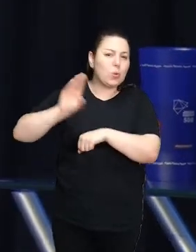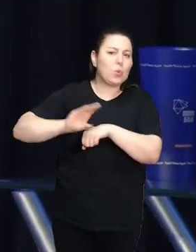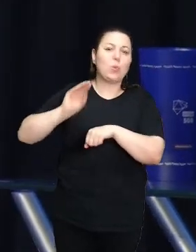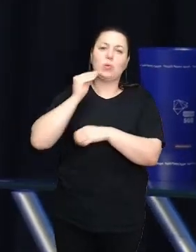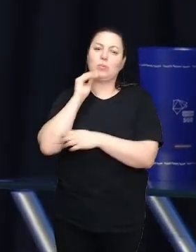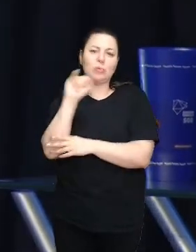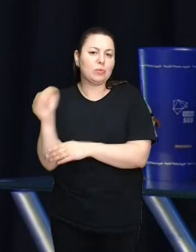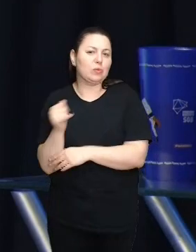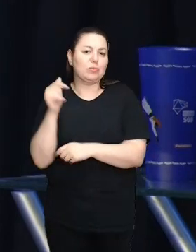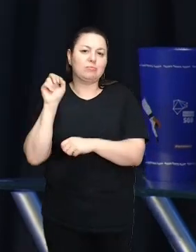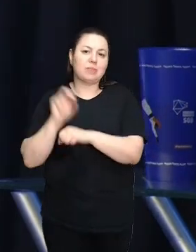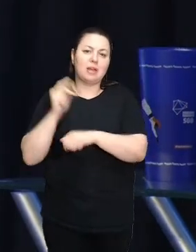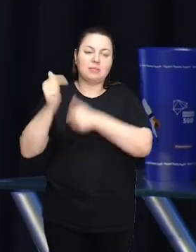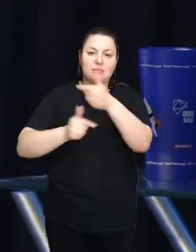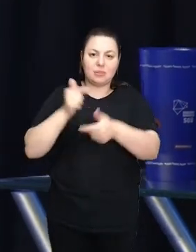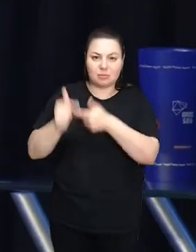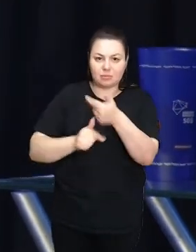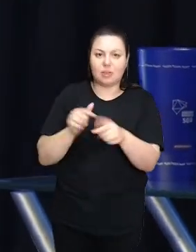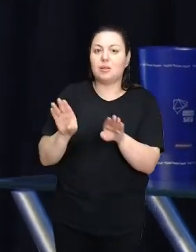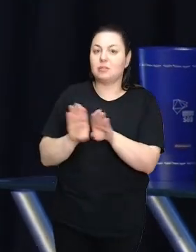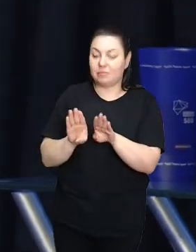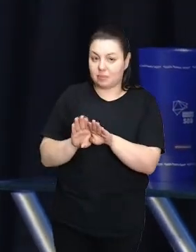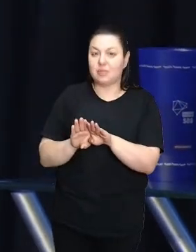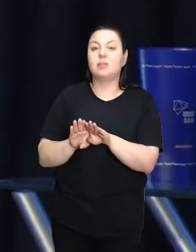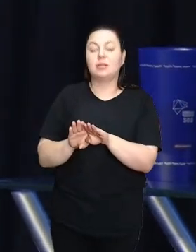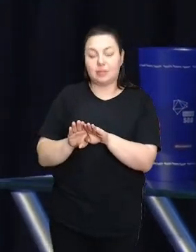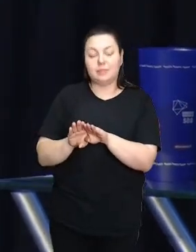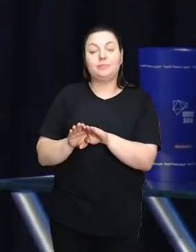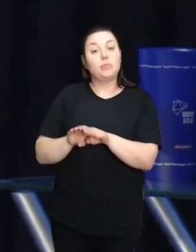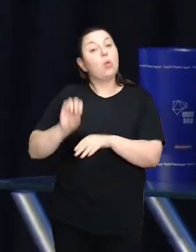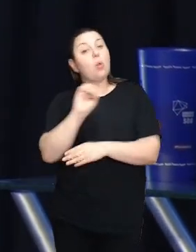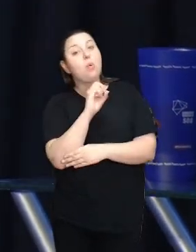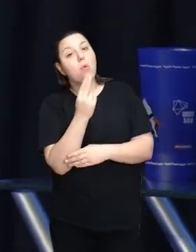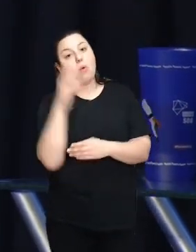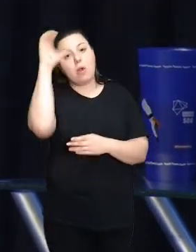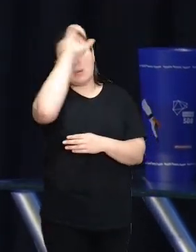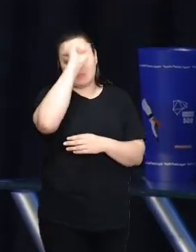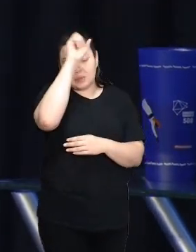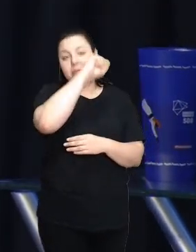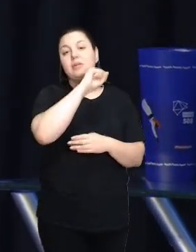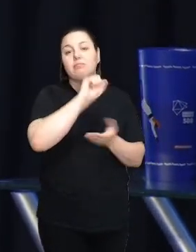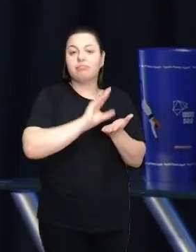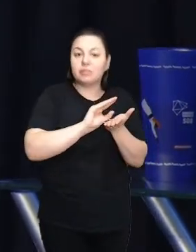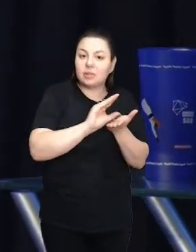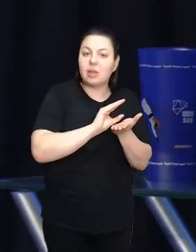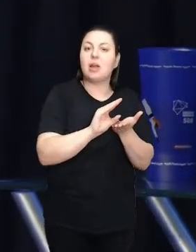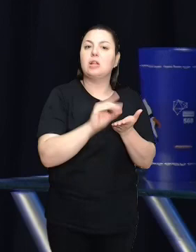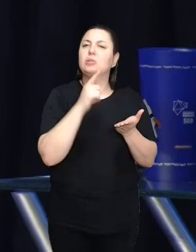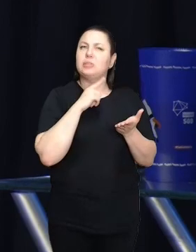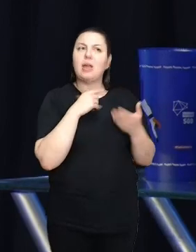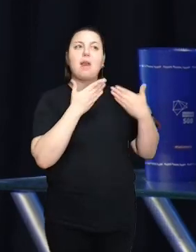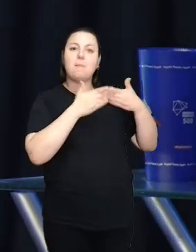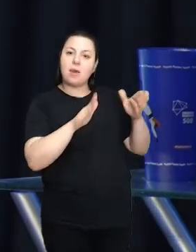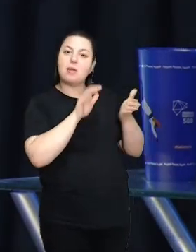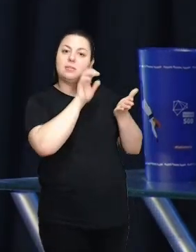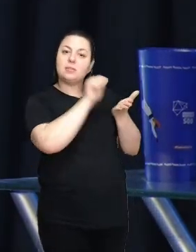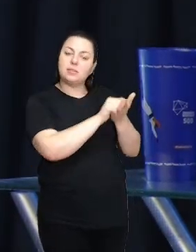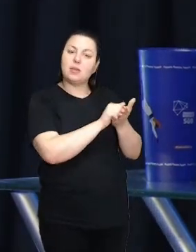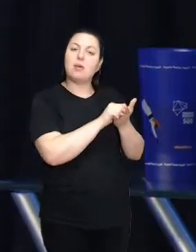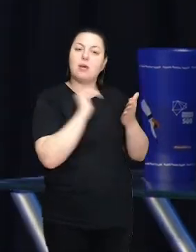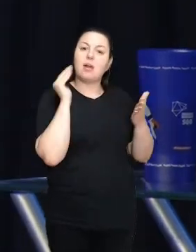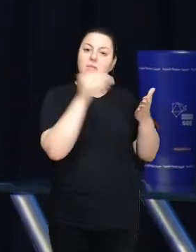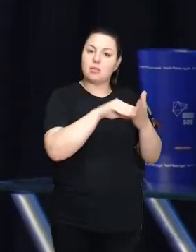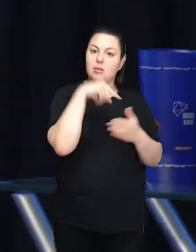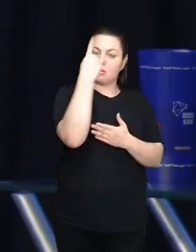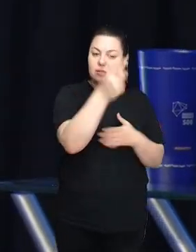cursos, como o Cidadão de Dados 50+, que a gente está com inscrições abertas até a semana que vem. Tem bastante gente já